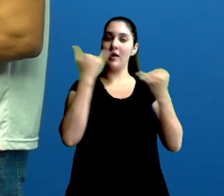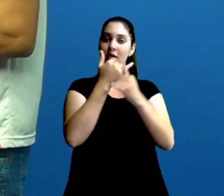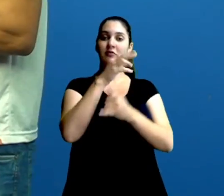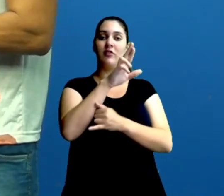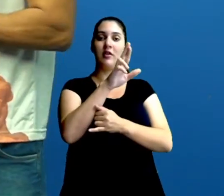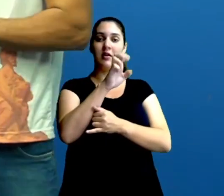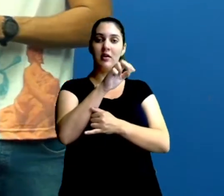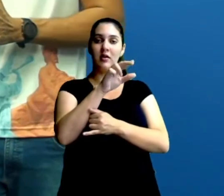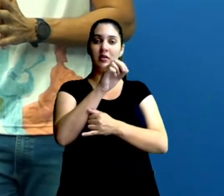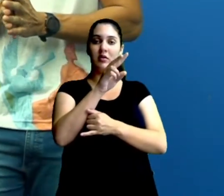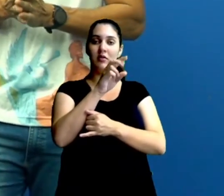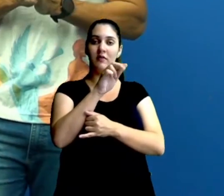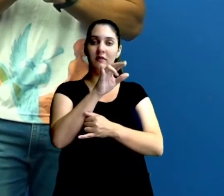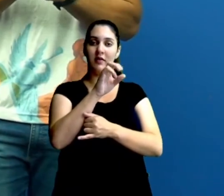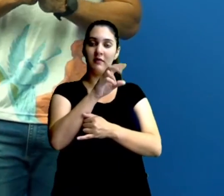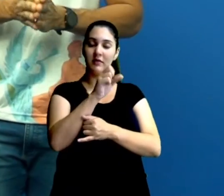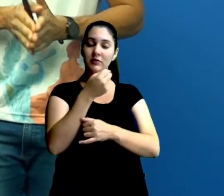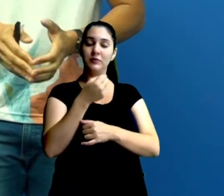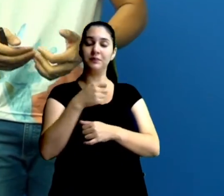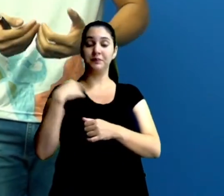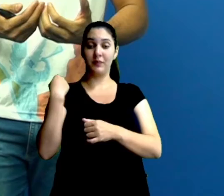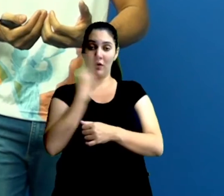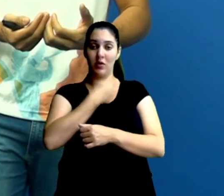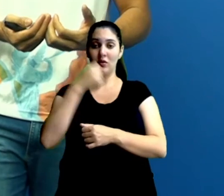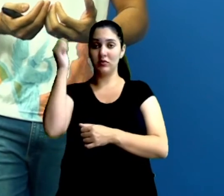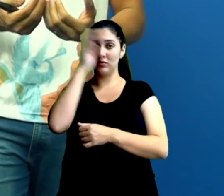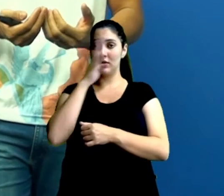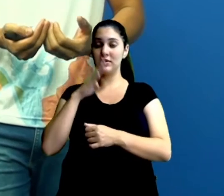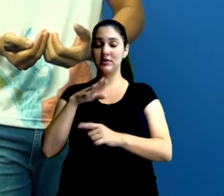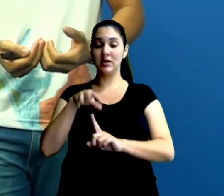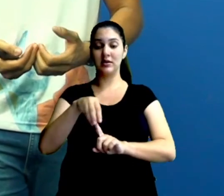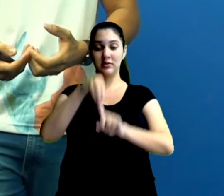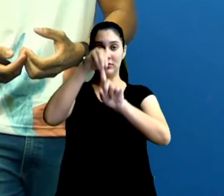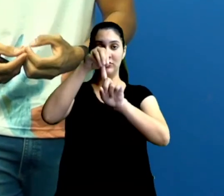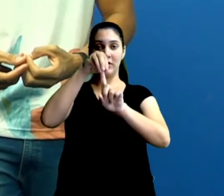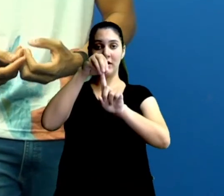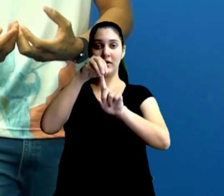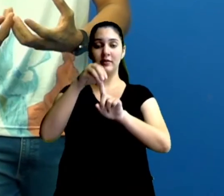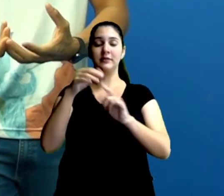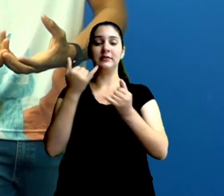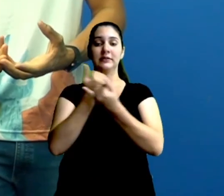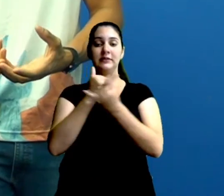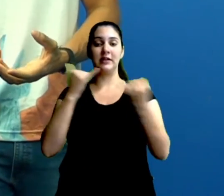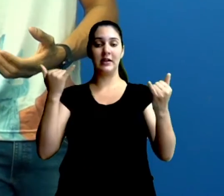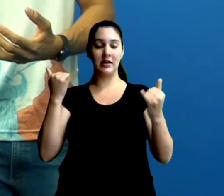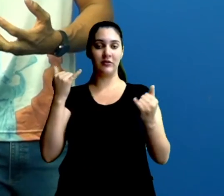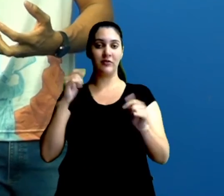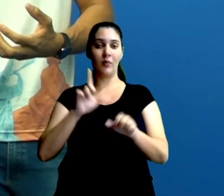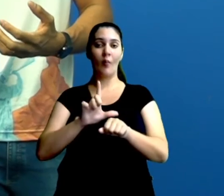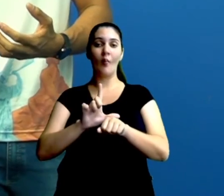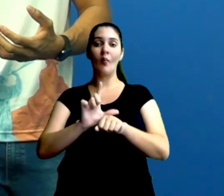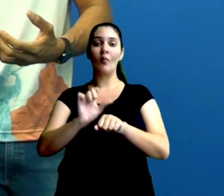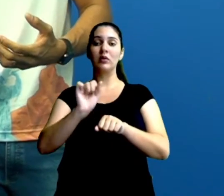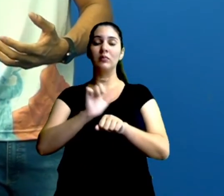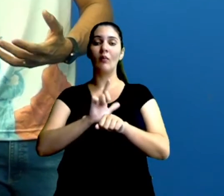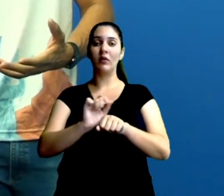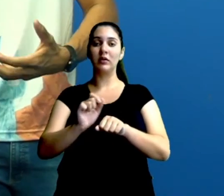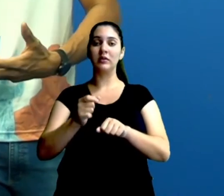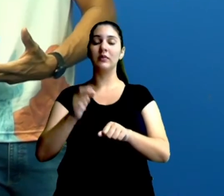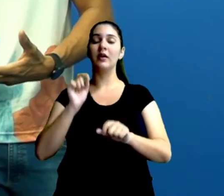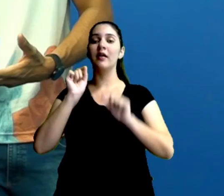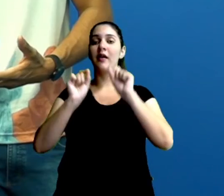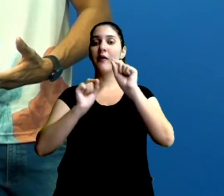certo? E o nosso país, o nosso Brasil, ele se destaca na geração de energia limpa, que é aquela